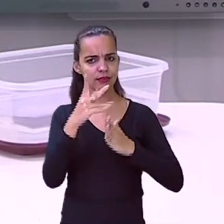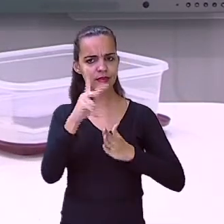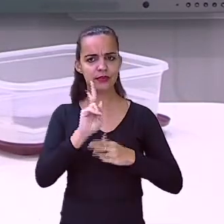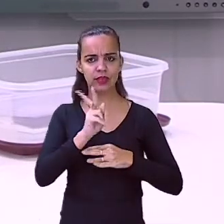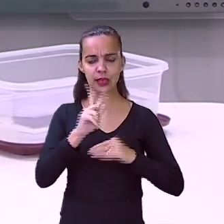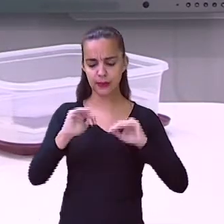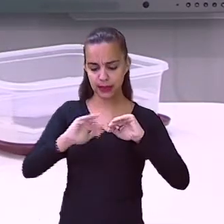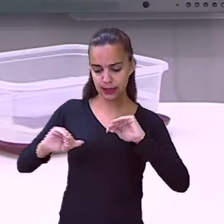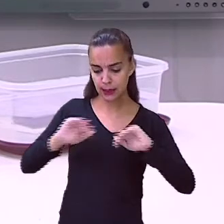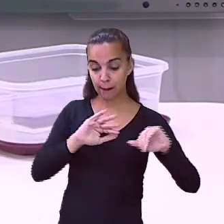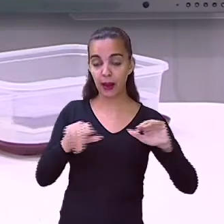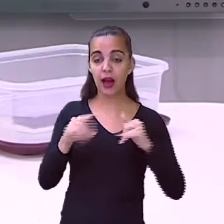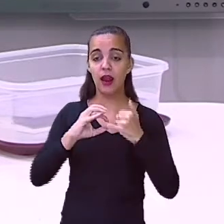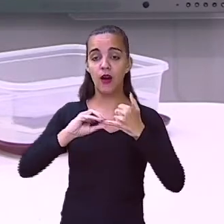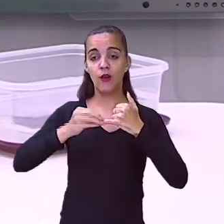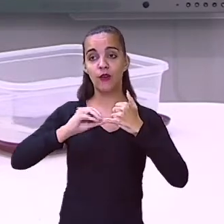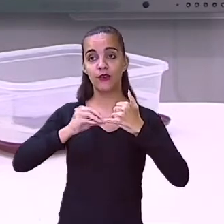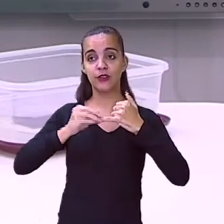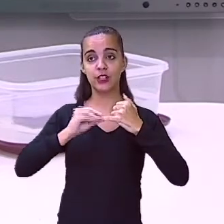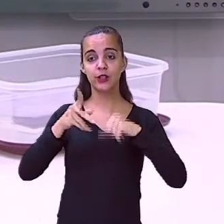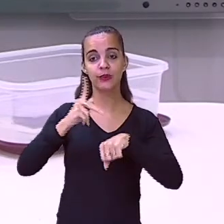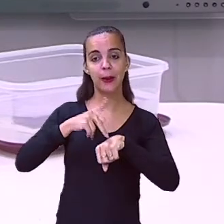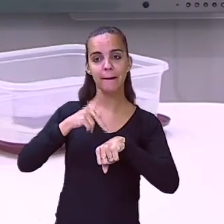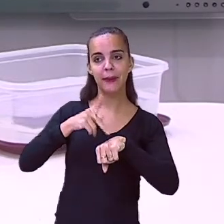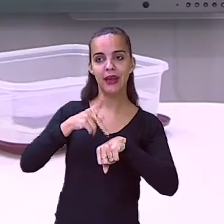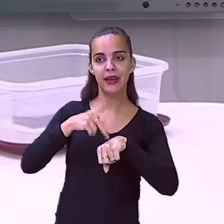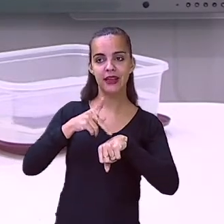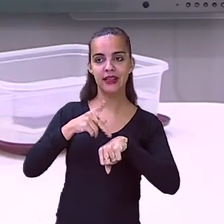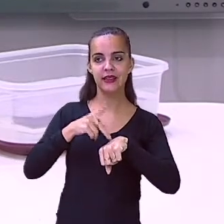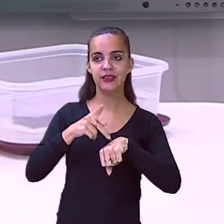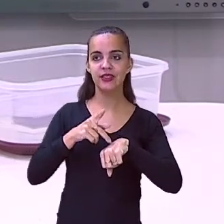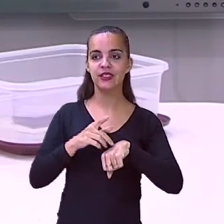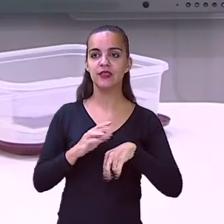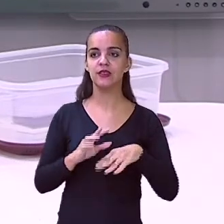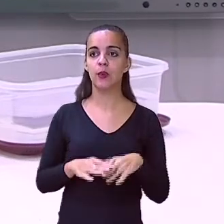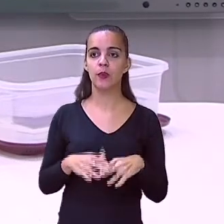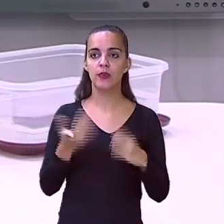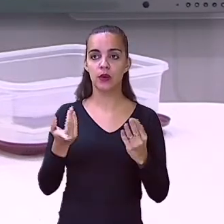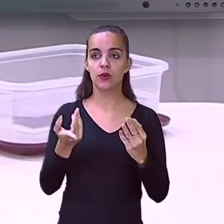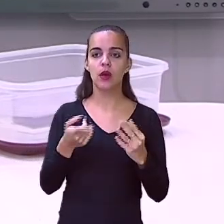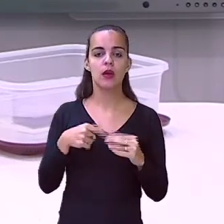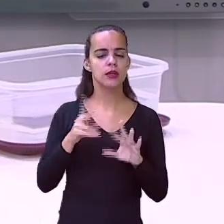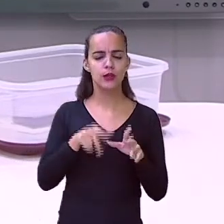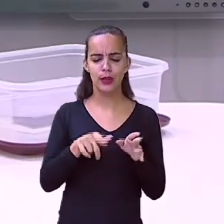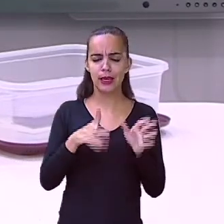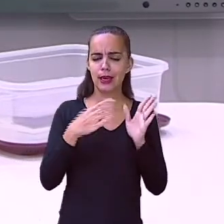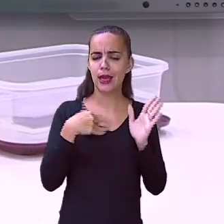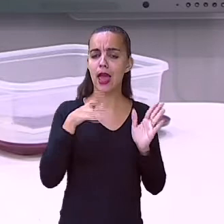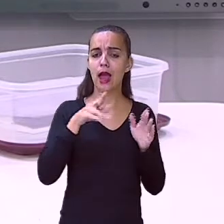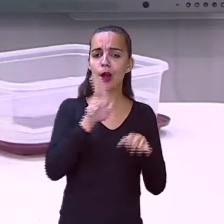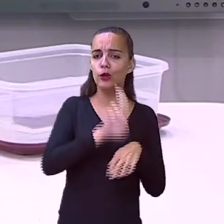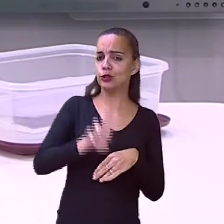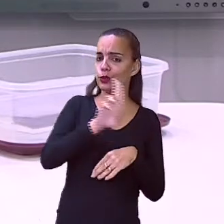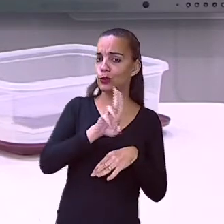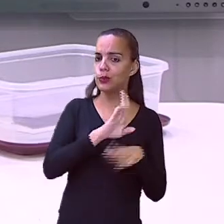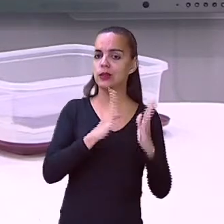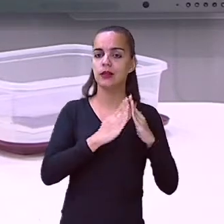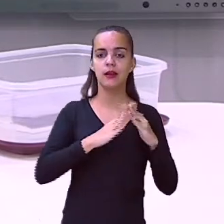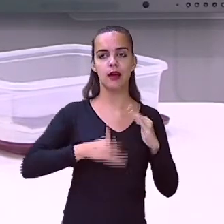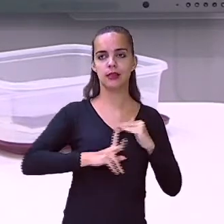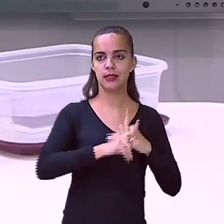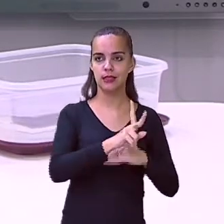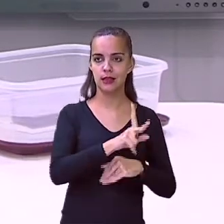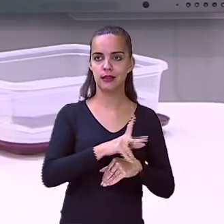eu poder separar, não tem jeito, tenho que catar. Então, é um processo comum na nossa casa. É